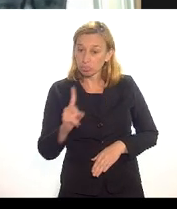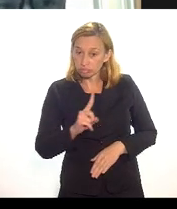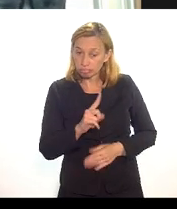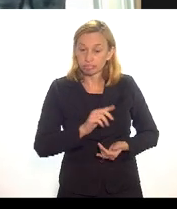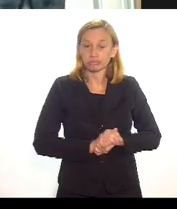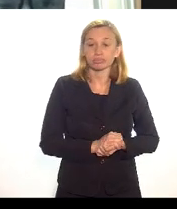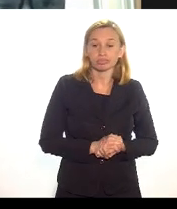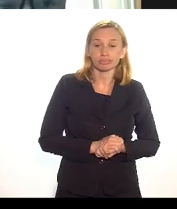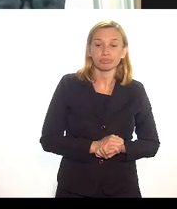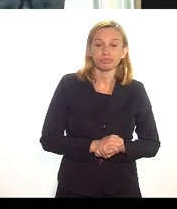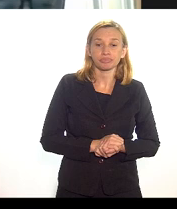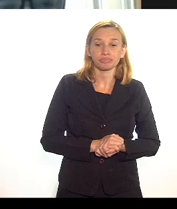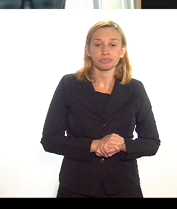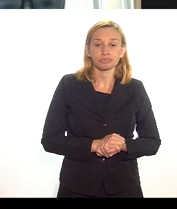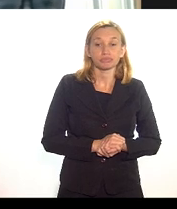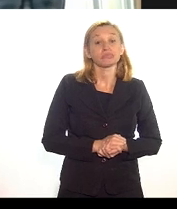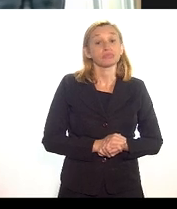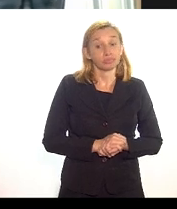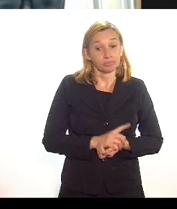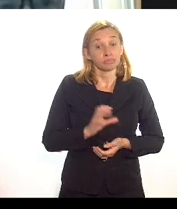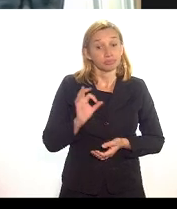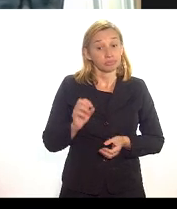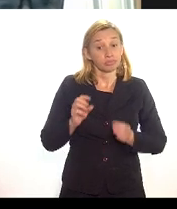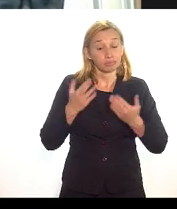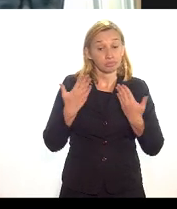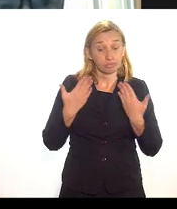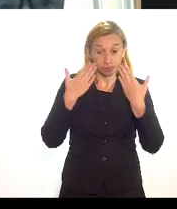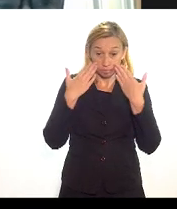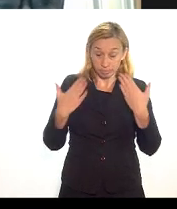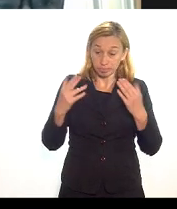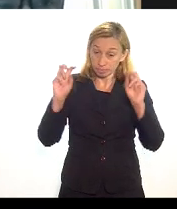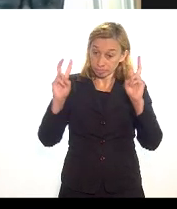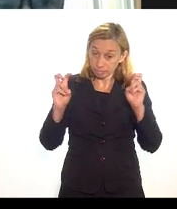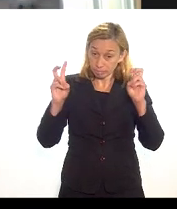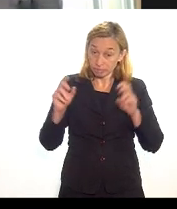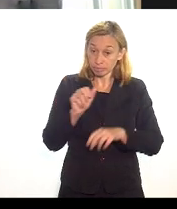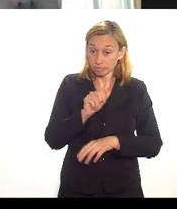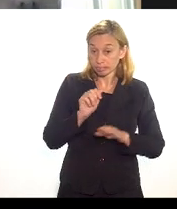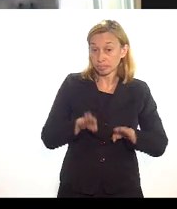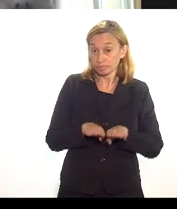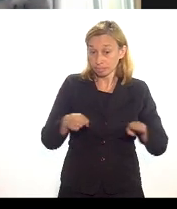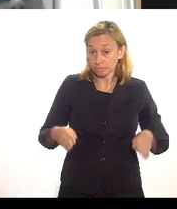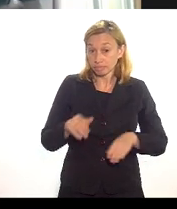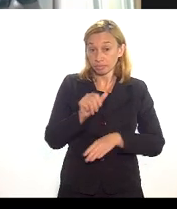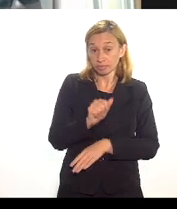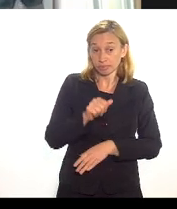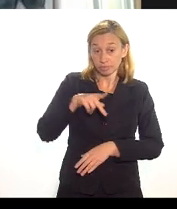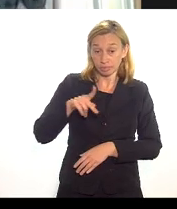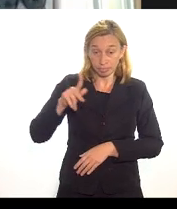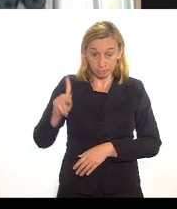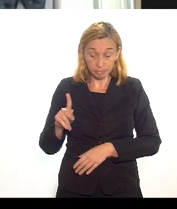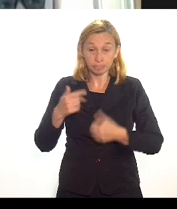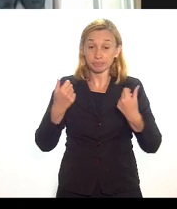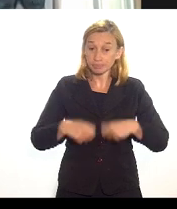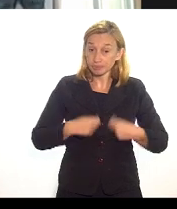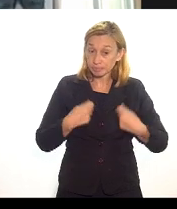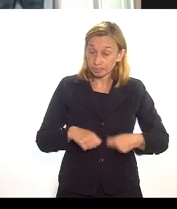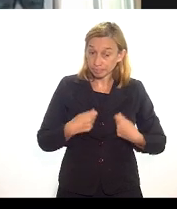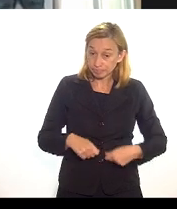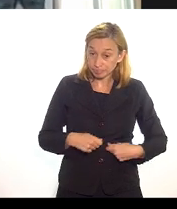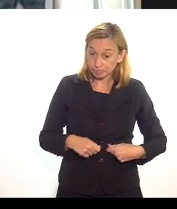Então, essa é uma questão que se apresenta sobre a mesa da ANP também, né? A necessidade